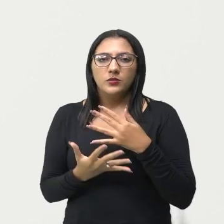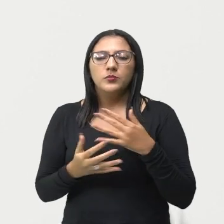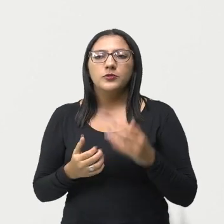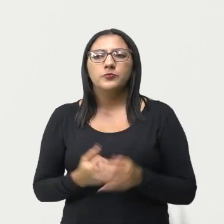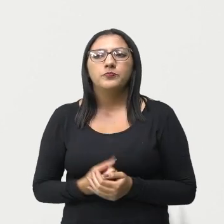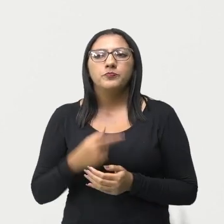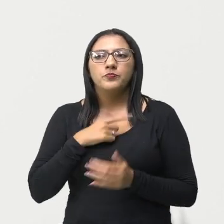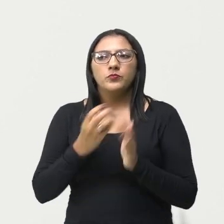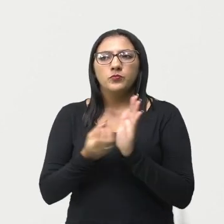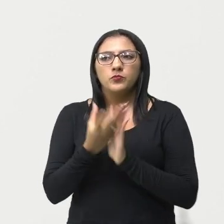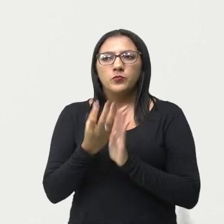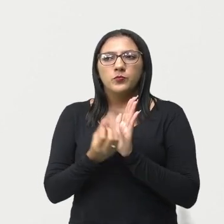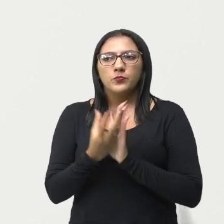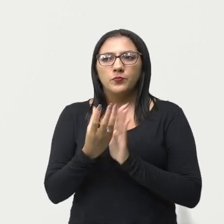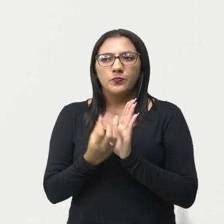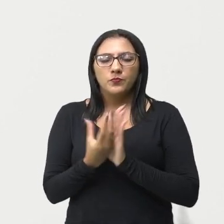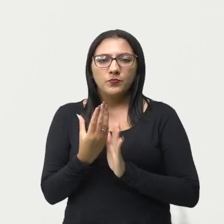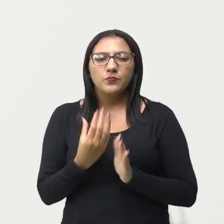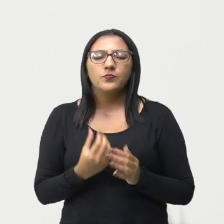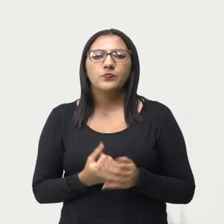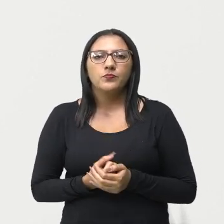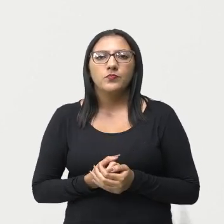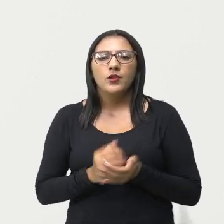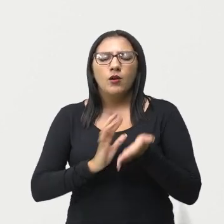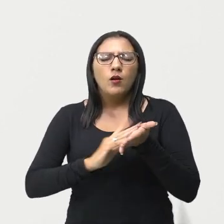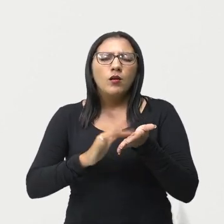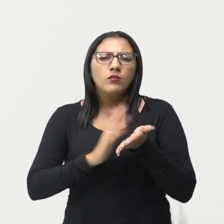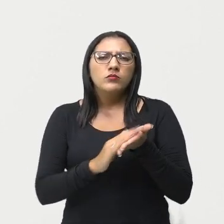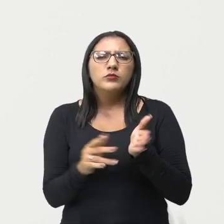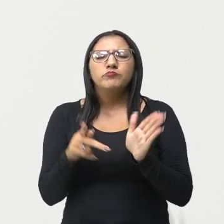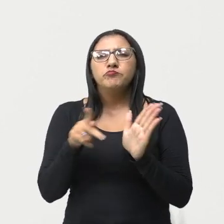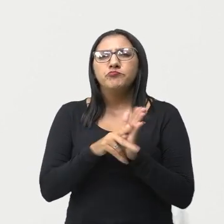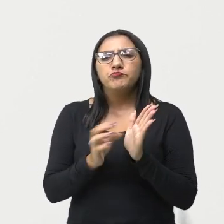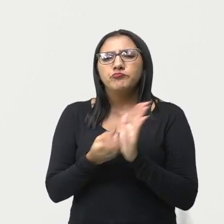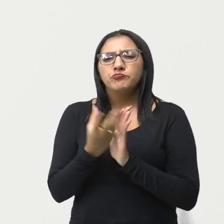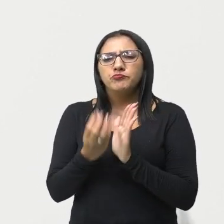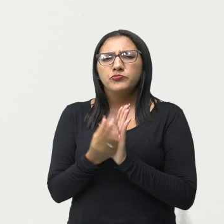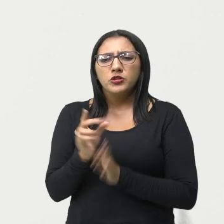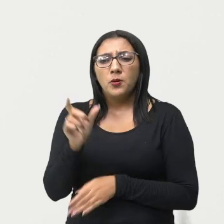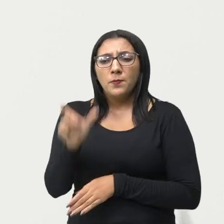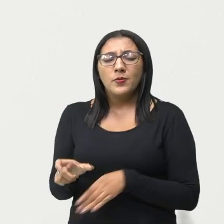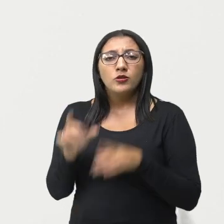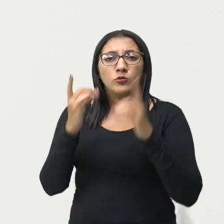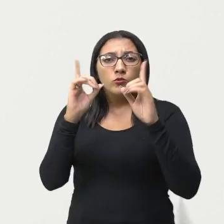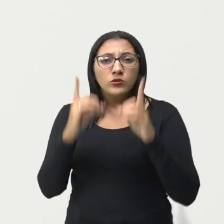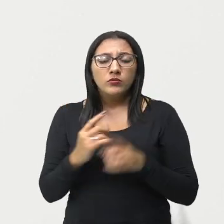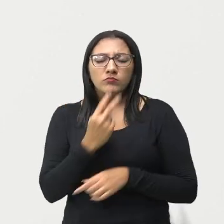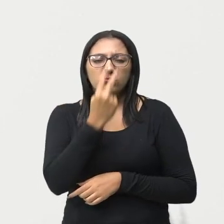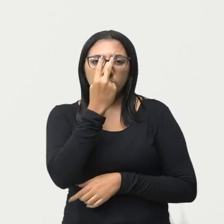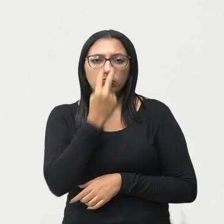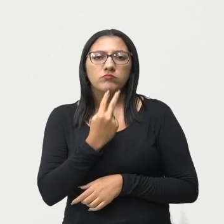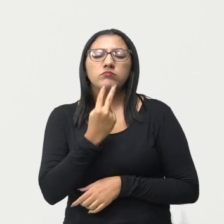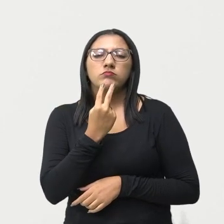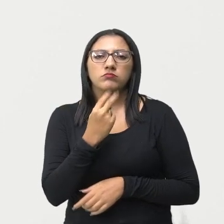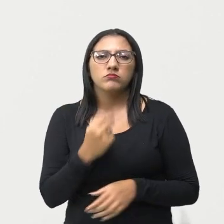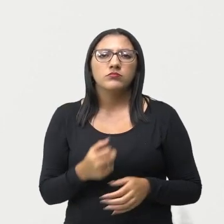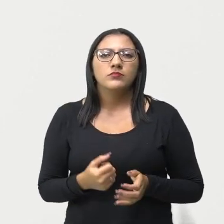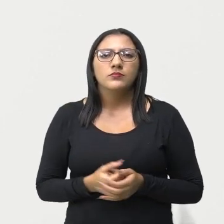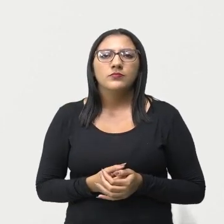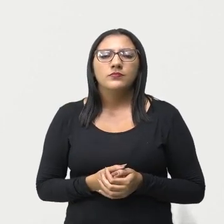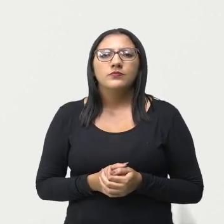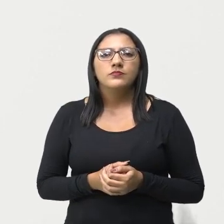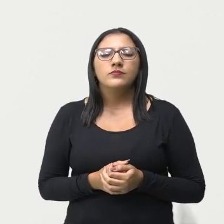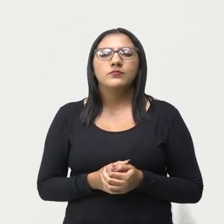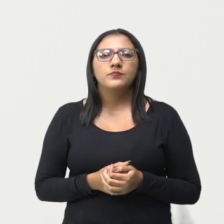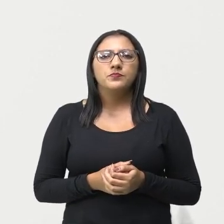criado pelo francês Louis Braille para pessoas com deficiência visual.